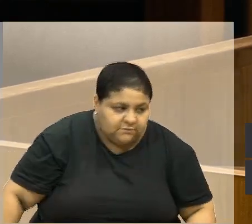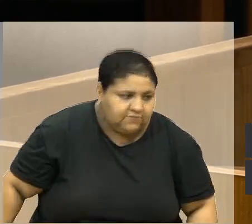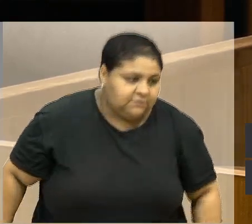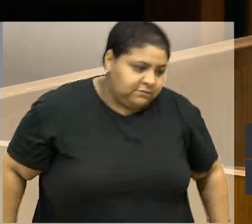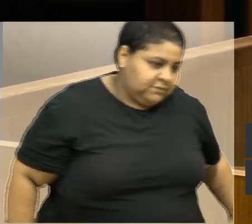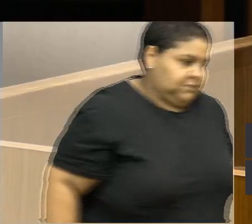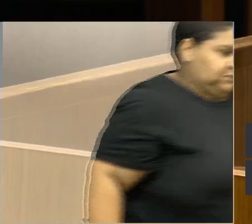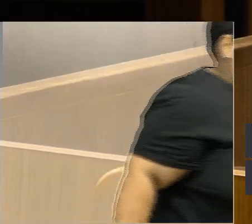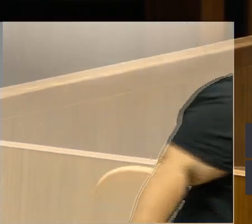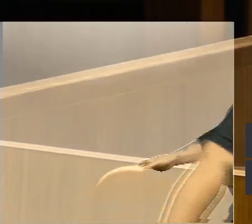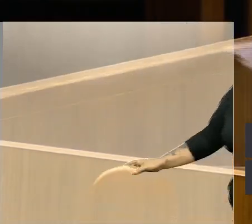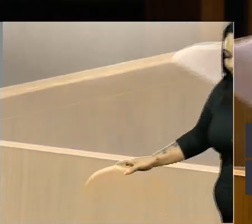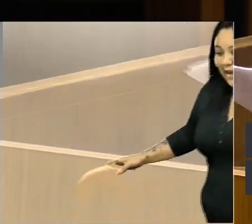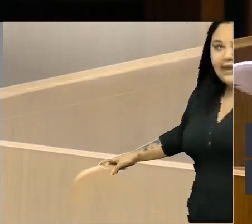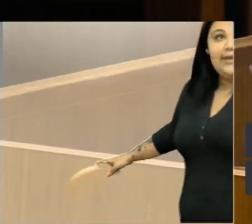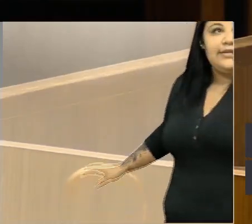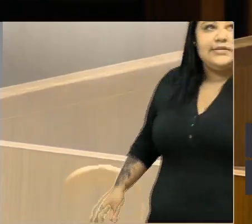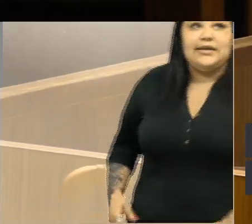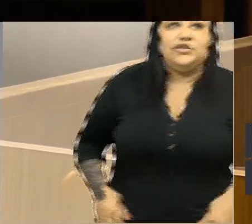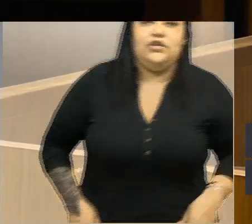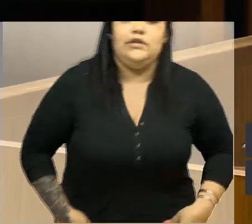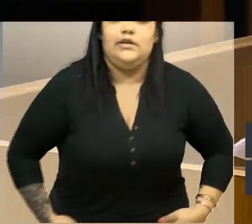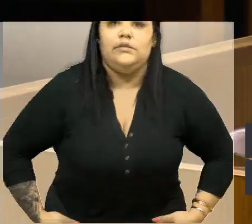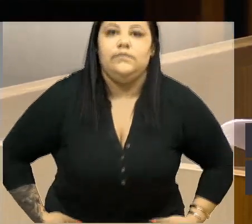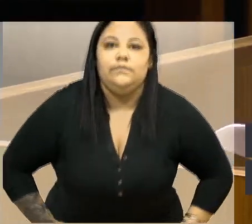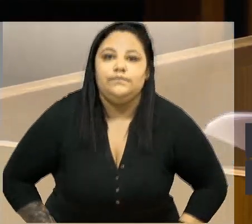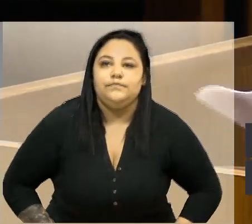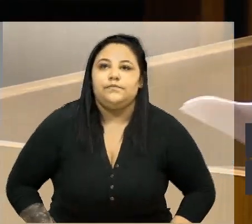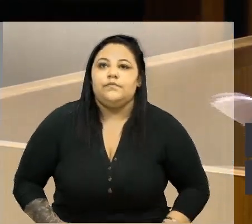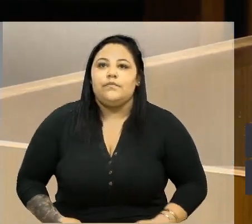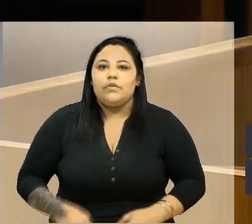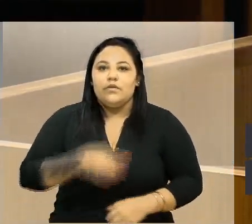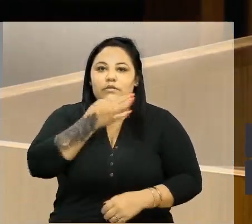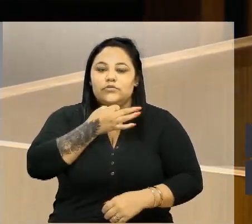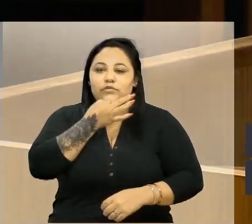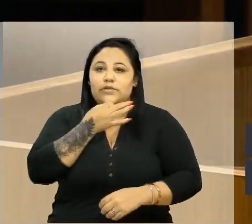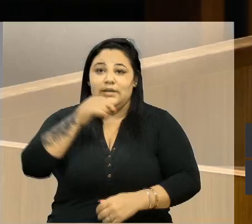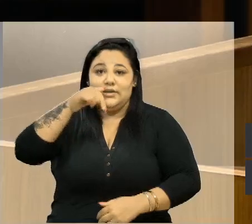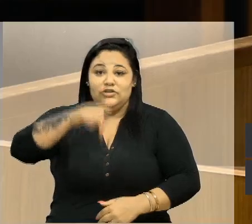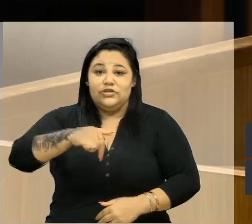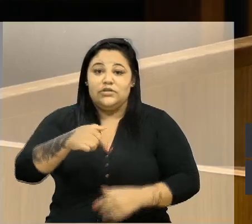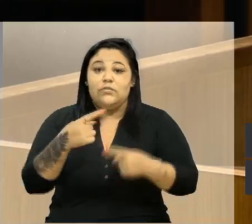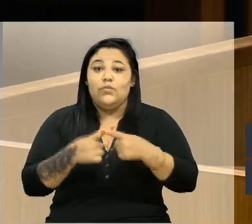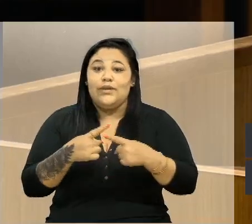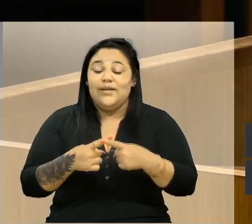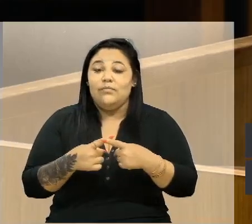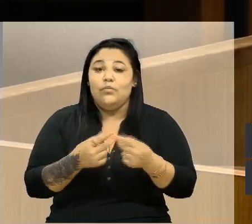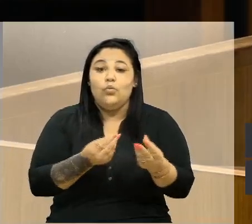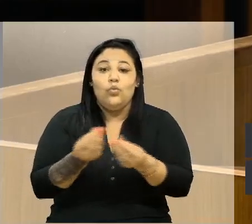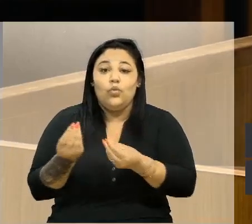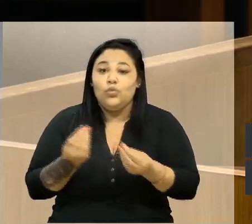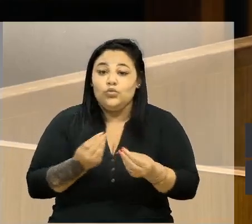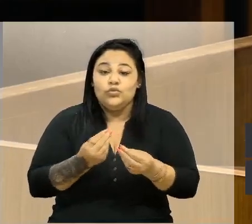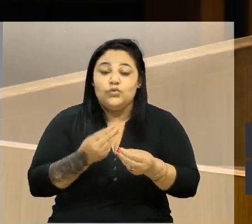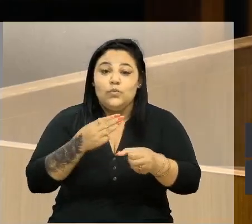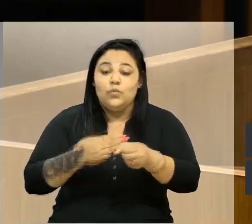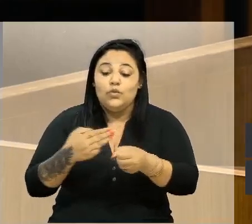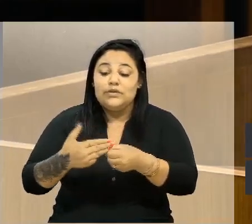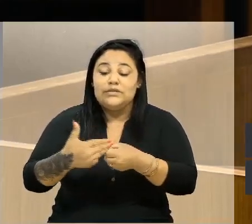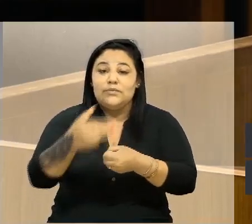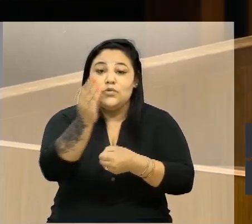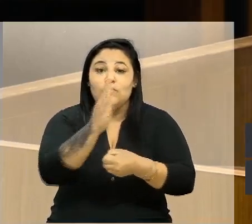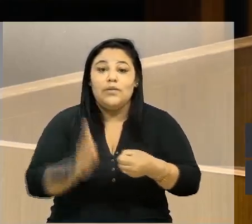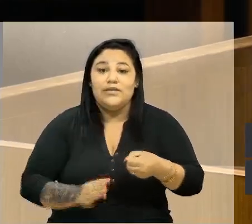temos um plano municipal de economia solidária em Caxias, coisa que a grande parte dos municípios